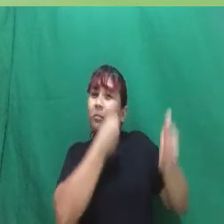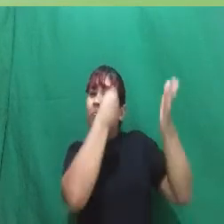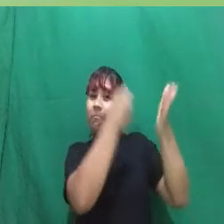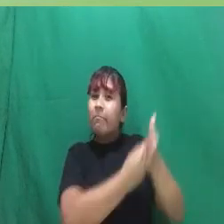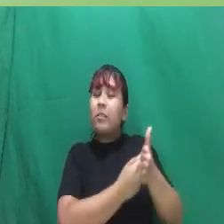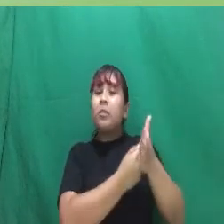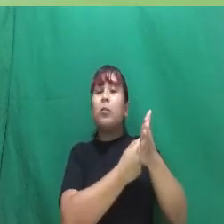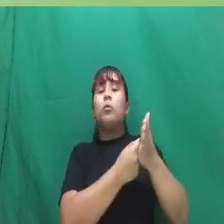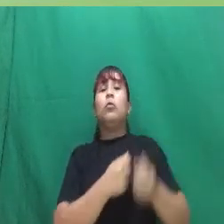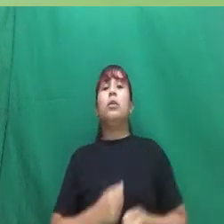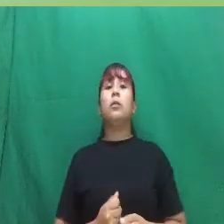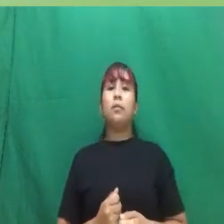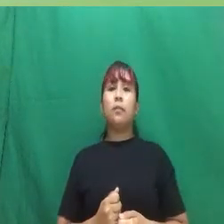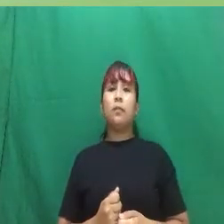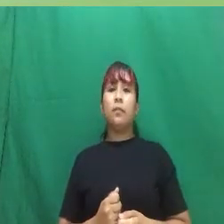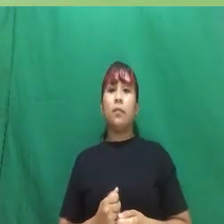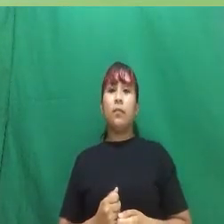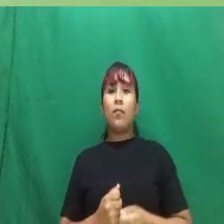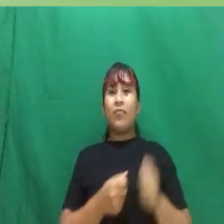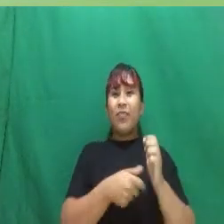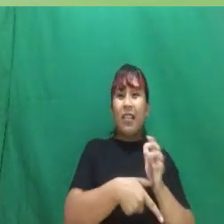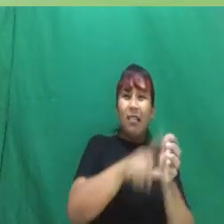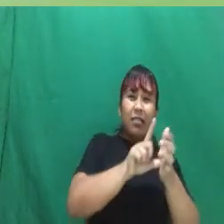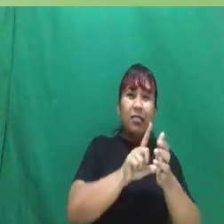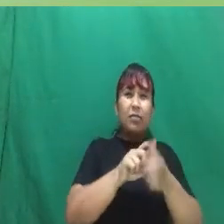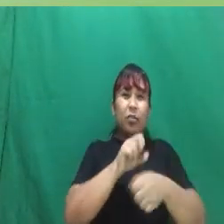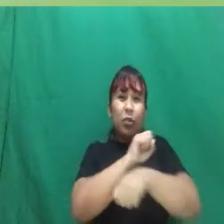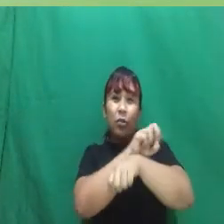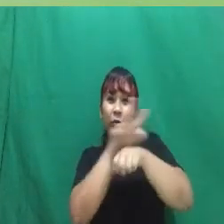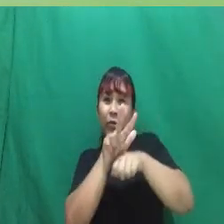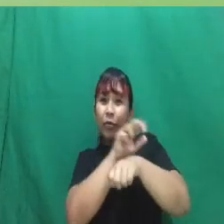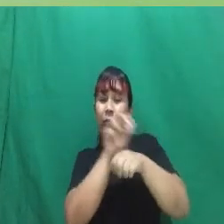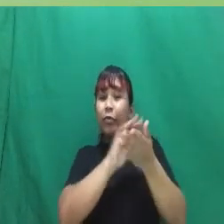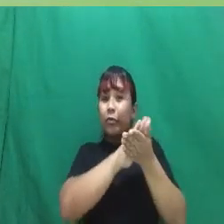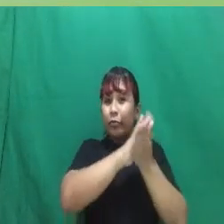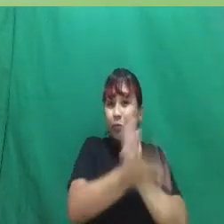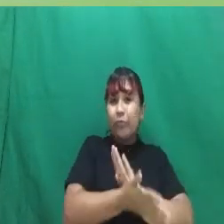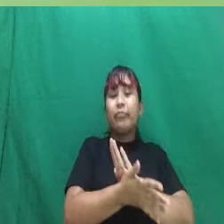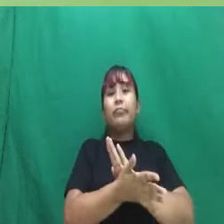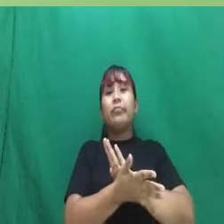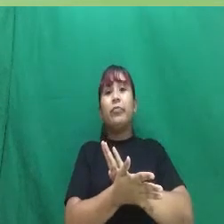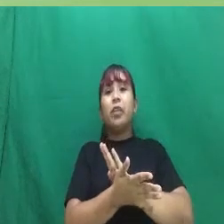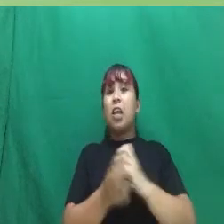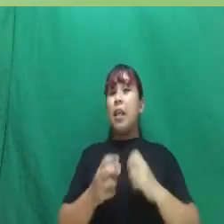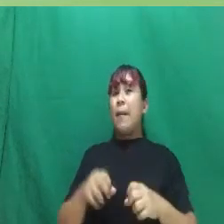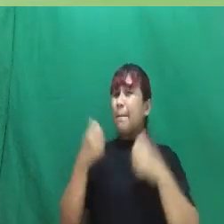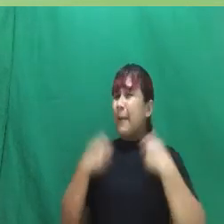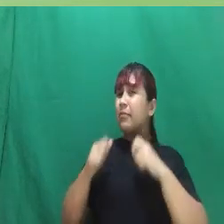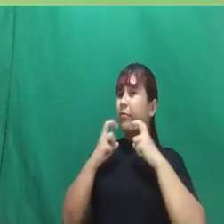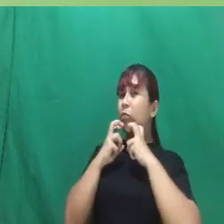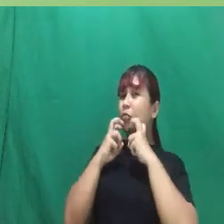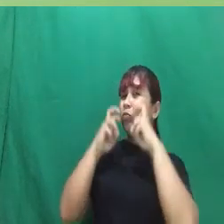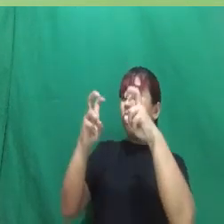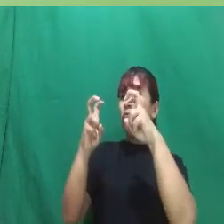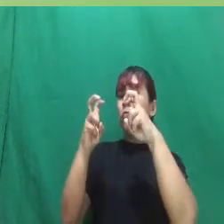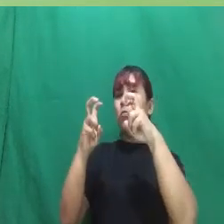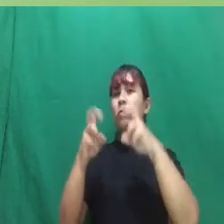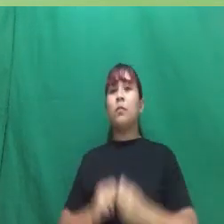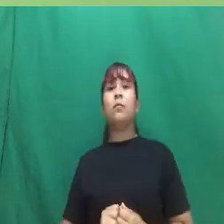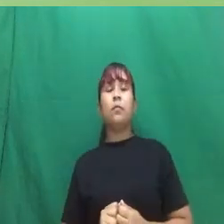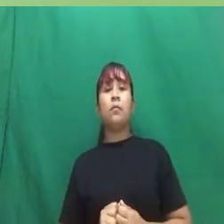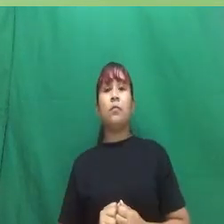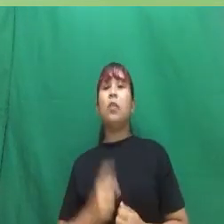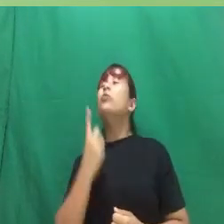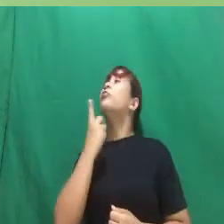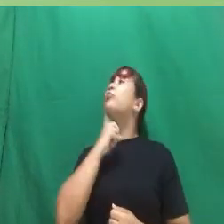empoderar dessa luta, participar dessa luta contra o racismo, a favor dos vulneráveis, junto com o povo negro, com a